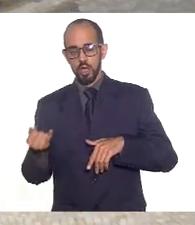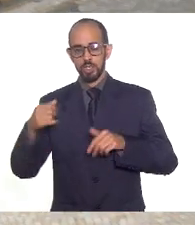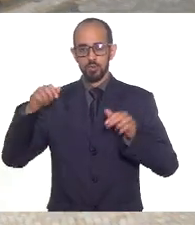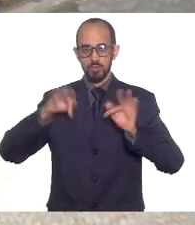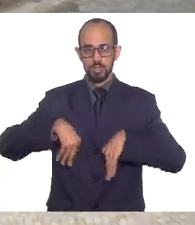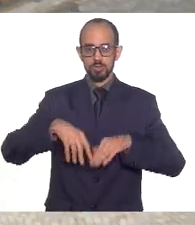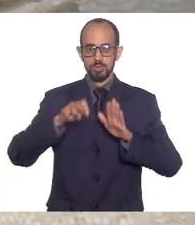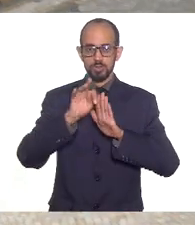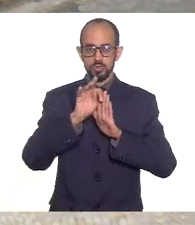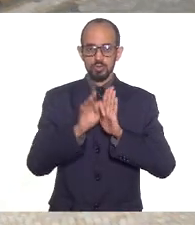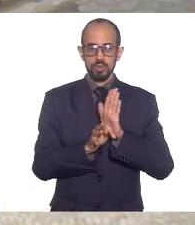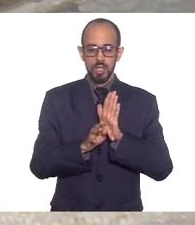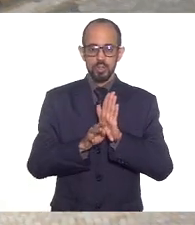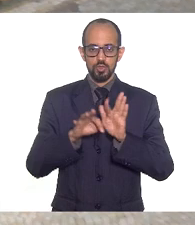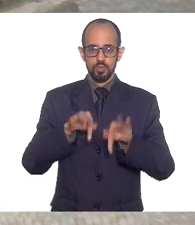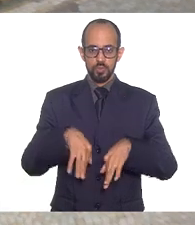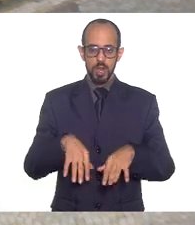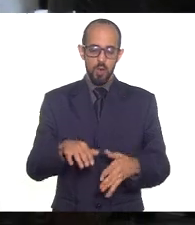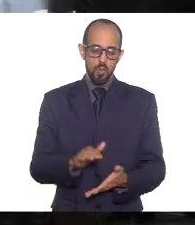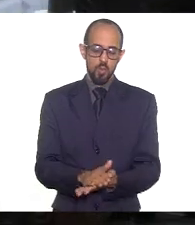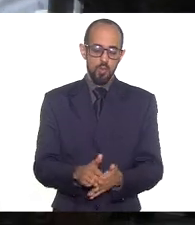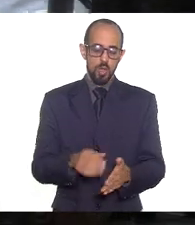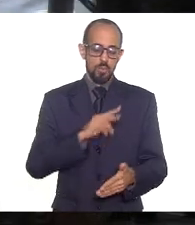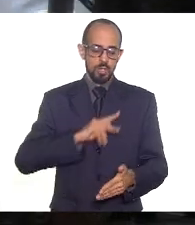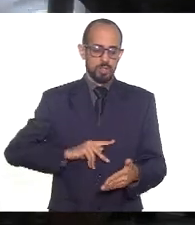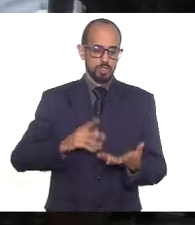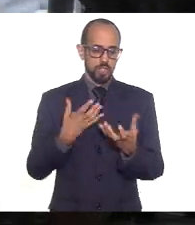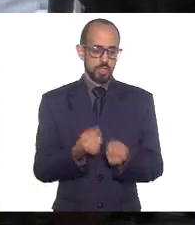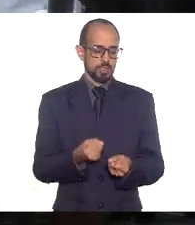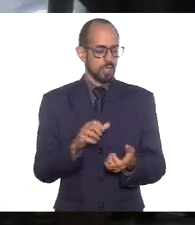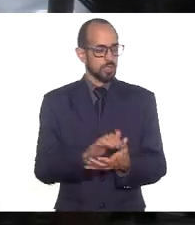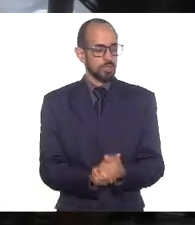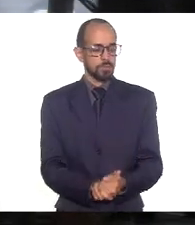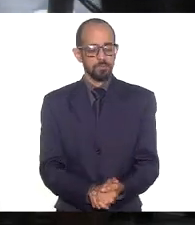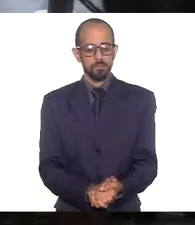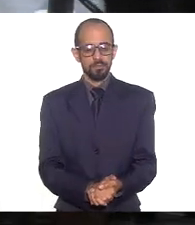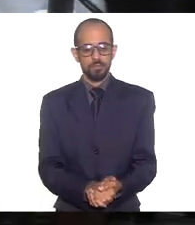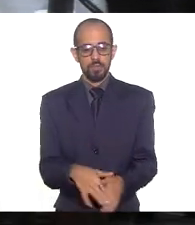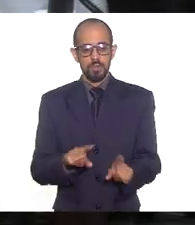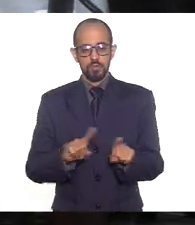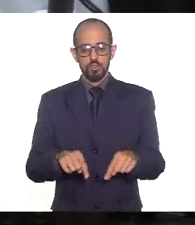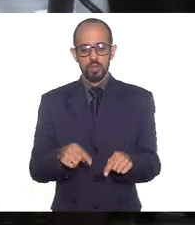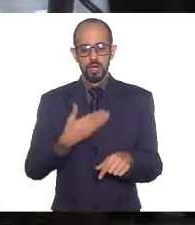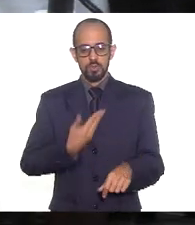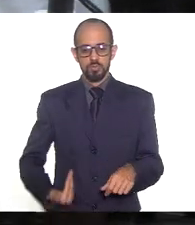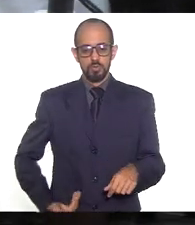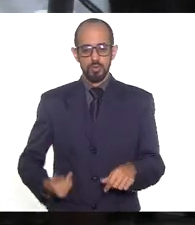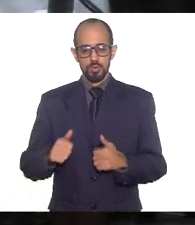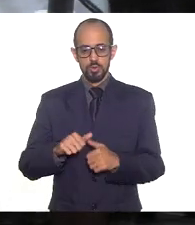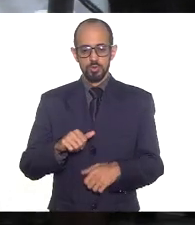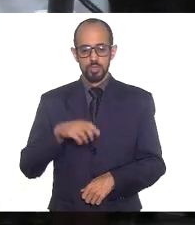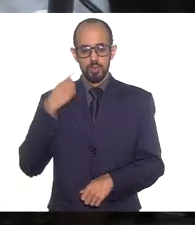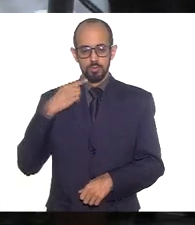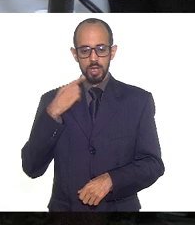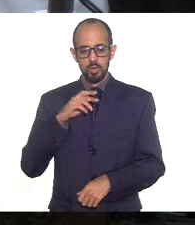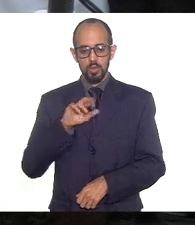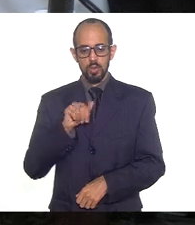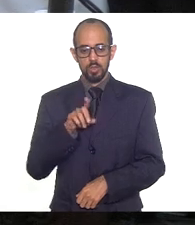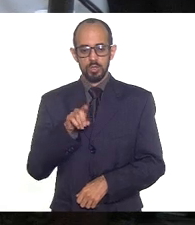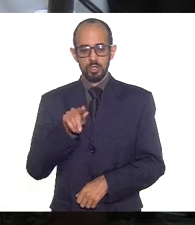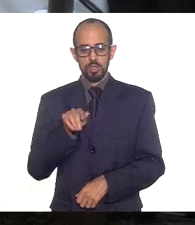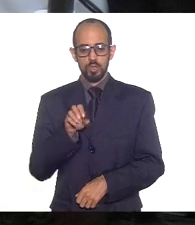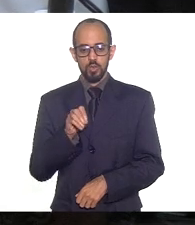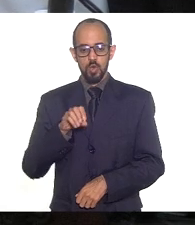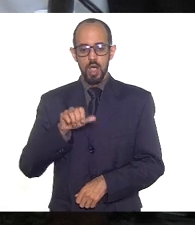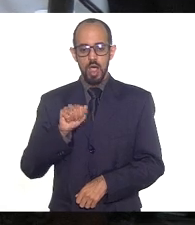substitutivo pedindo forma final de redação que a presidência de féria para ele se parecer pela comissão de servidores públicos Deputado Rodrigo Amorim